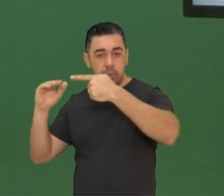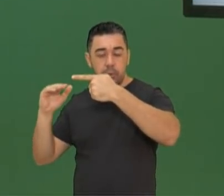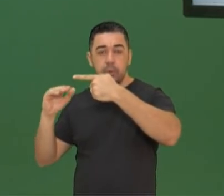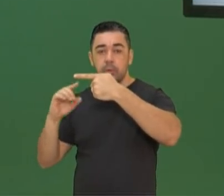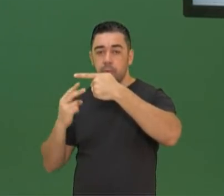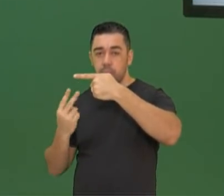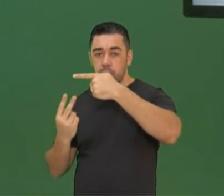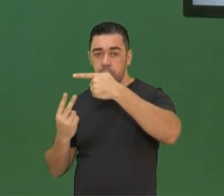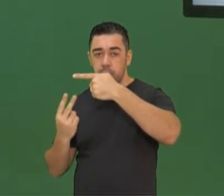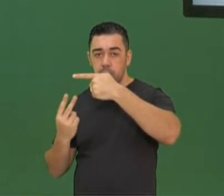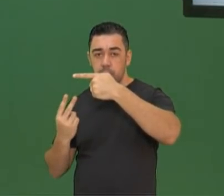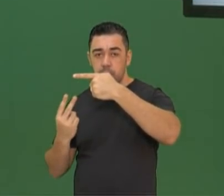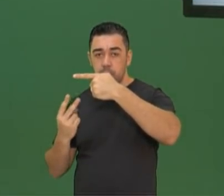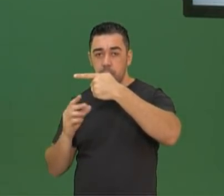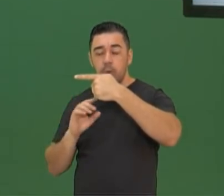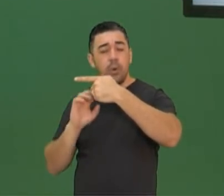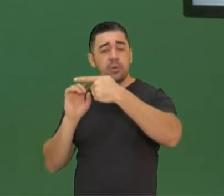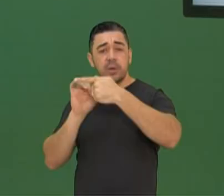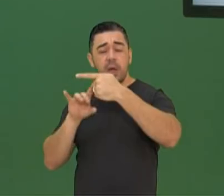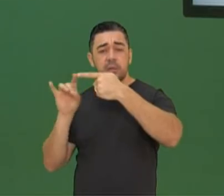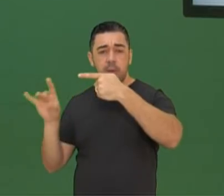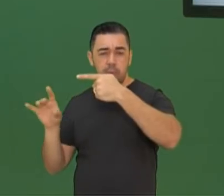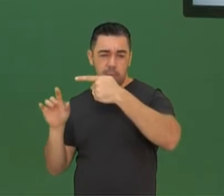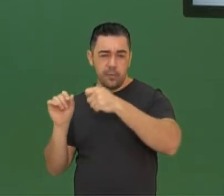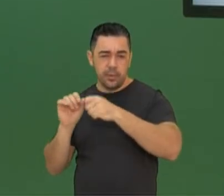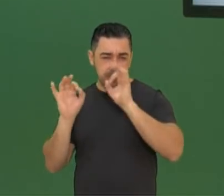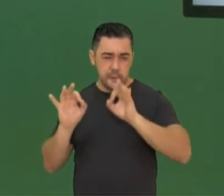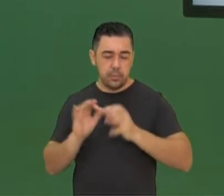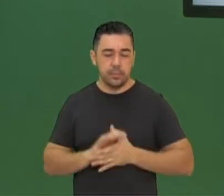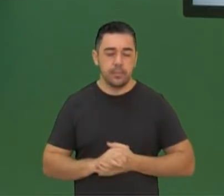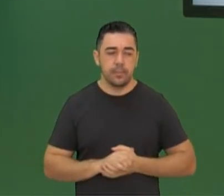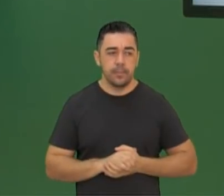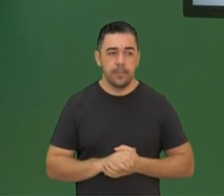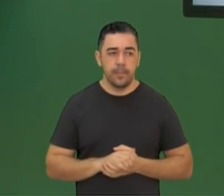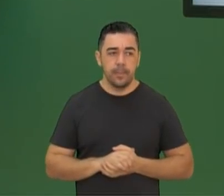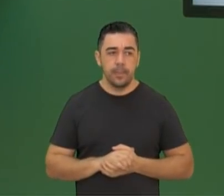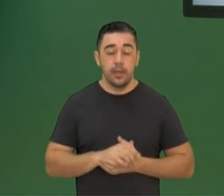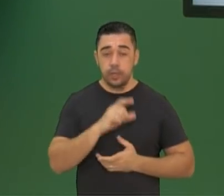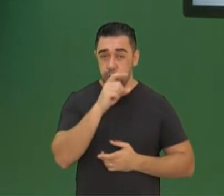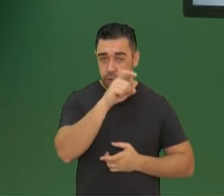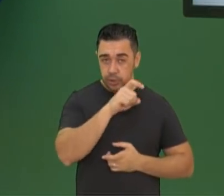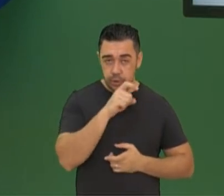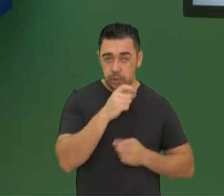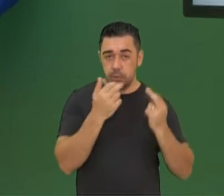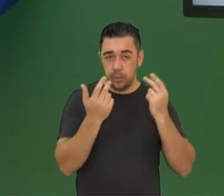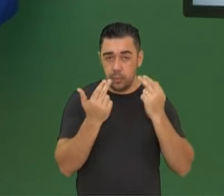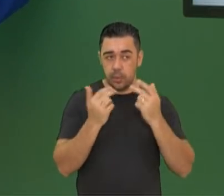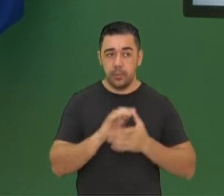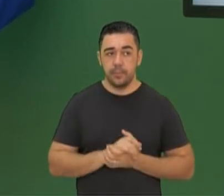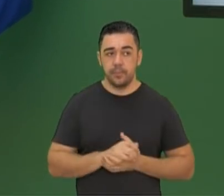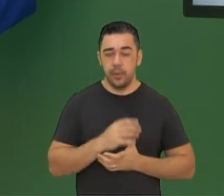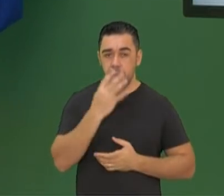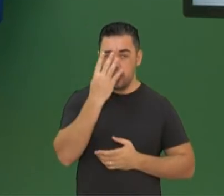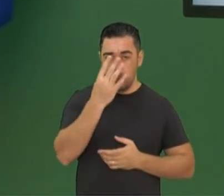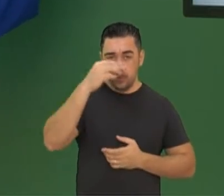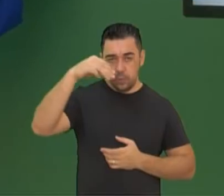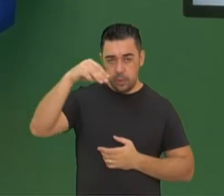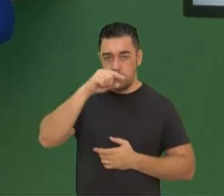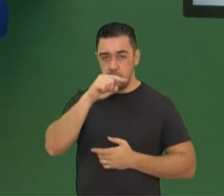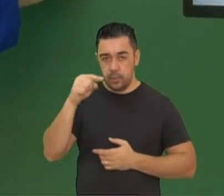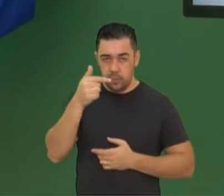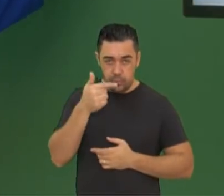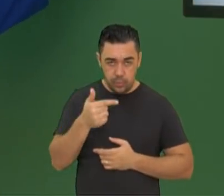eu vou escrever o denominador 2 em cada termo, para a gente fazer certinho. X igual a 4m